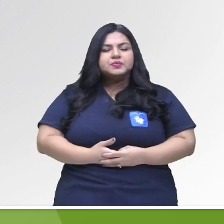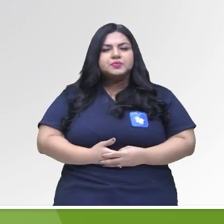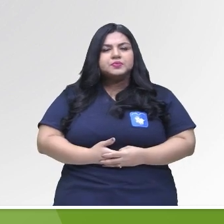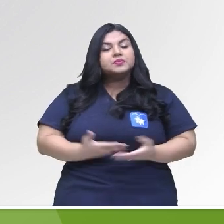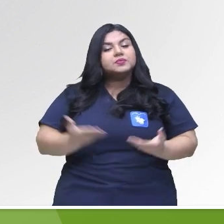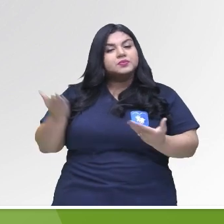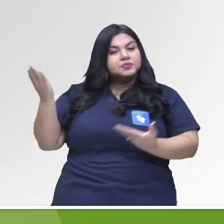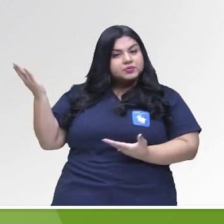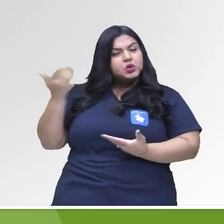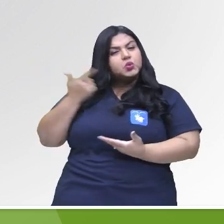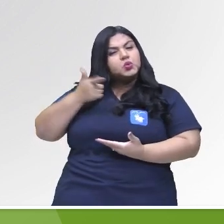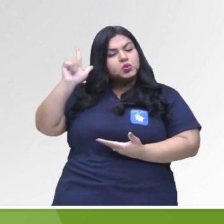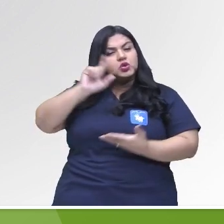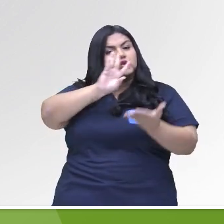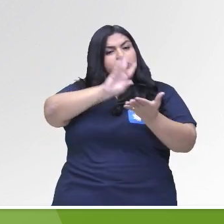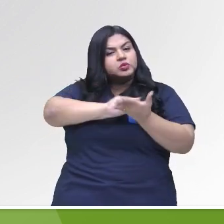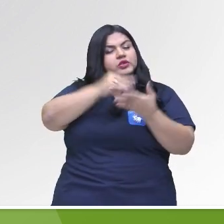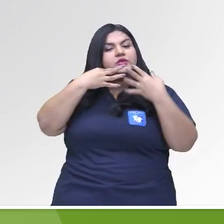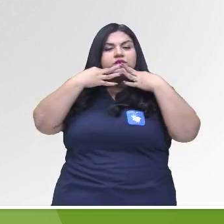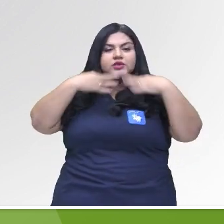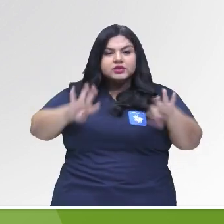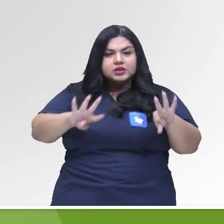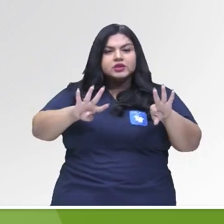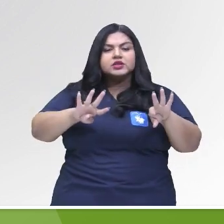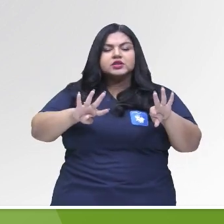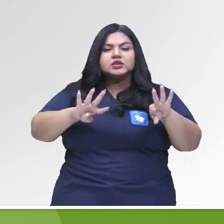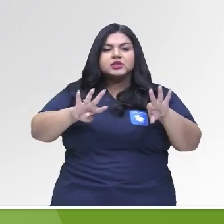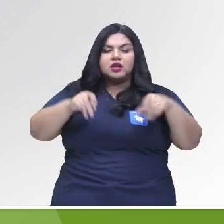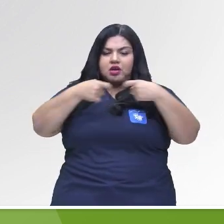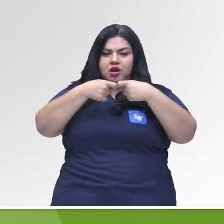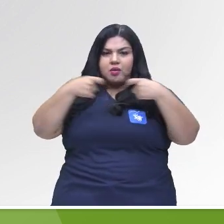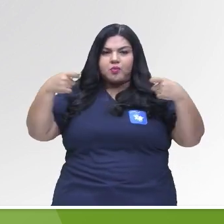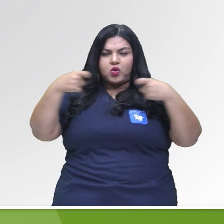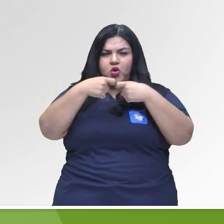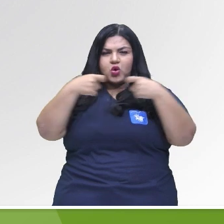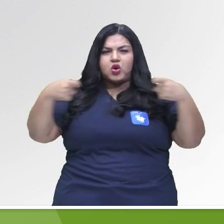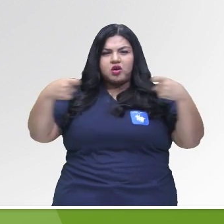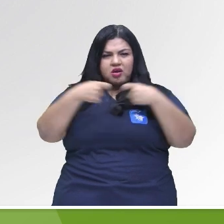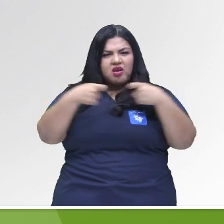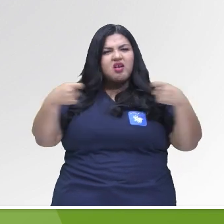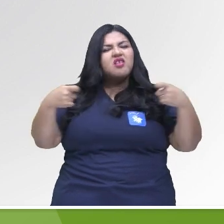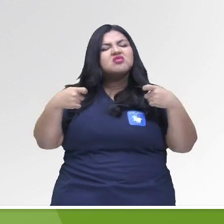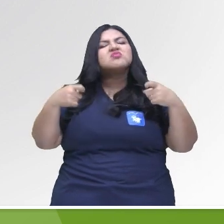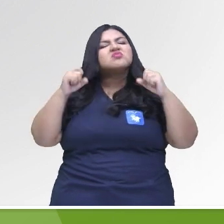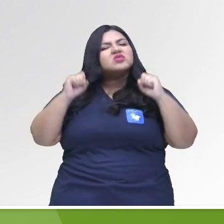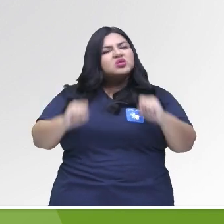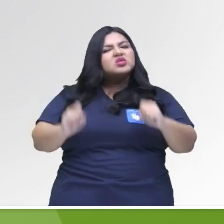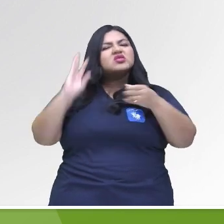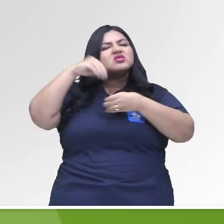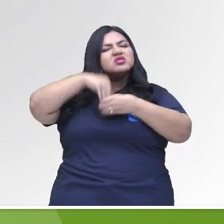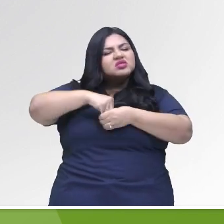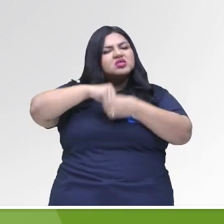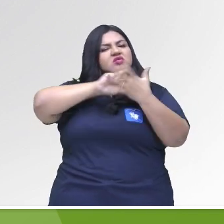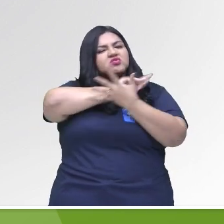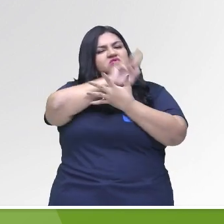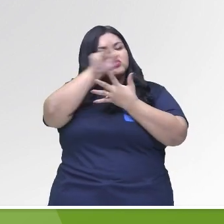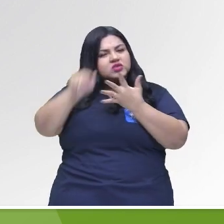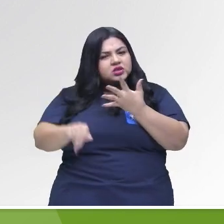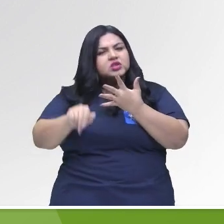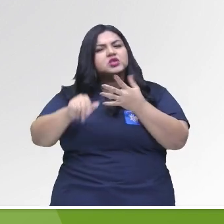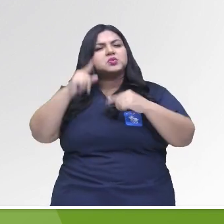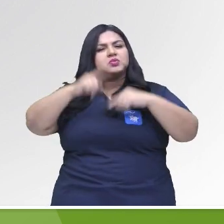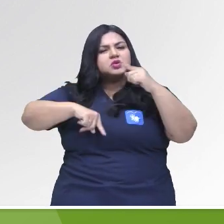Bom, outro polímero natural é a borracha natural. Então, ela pode ser aplicada em diversos materiais. Aqui eu